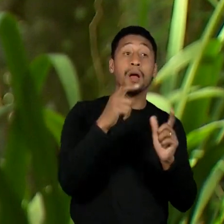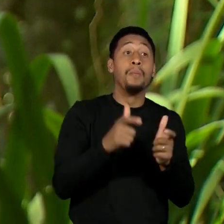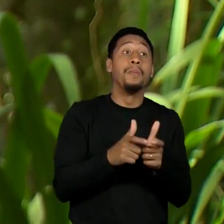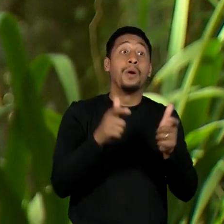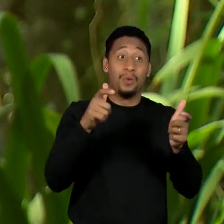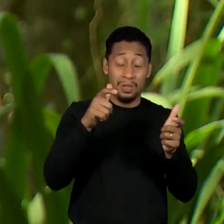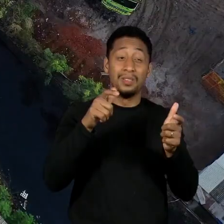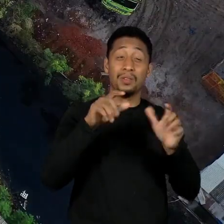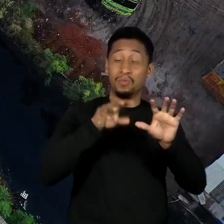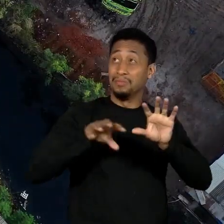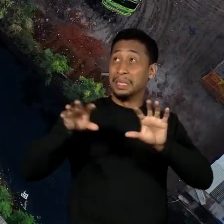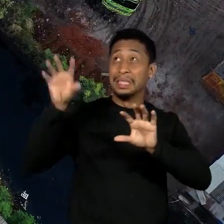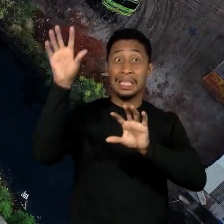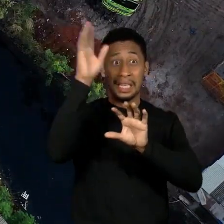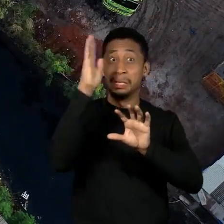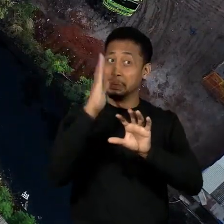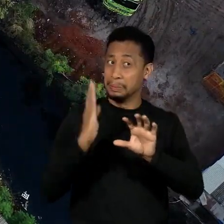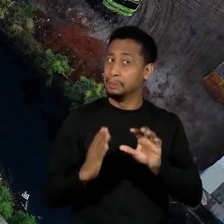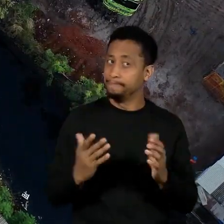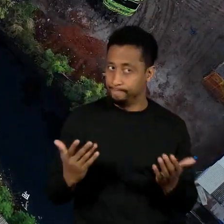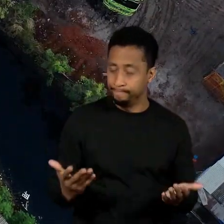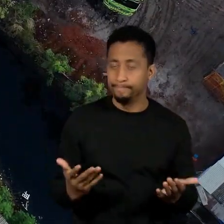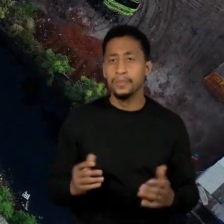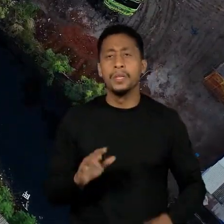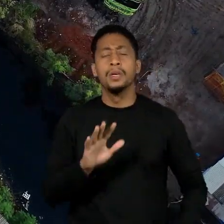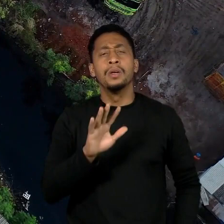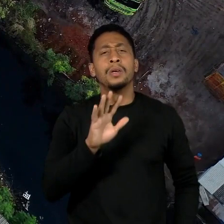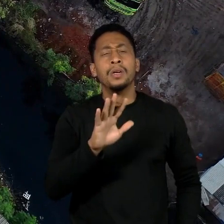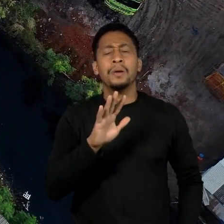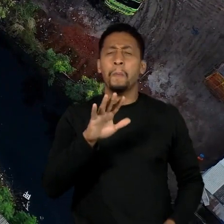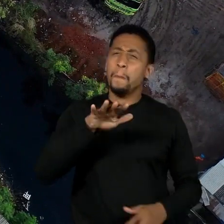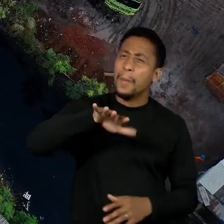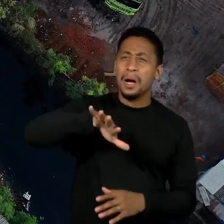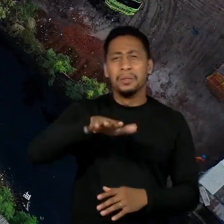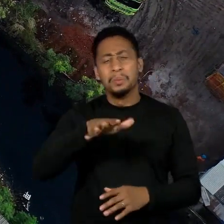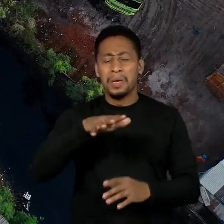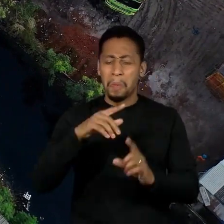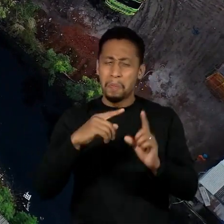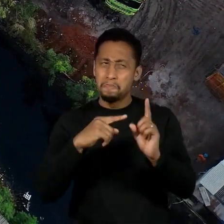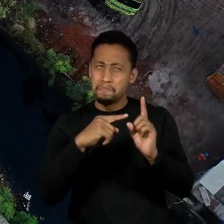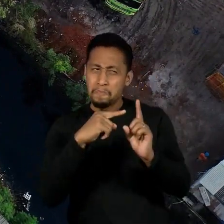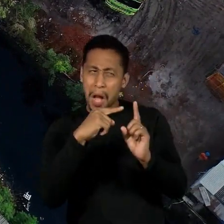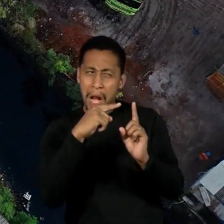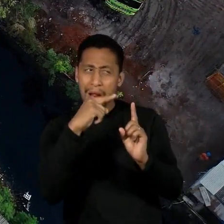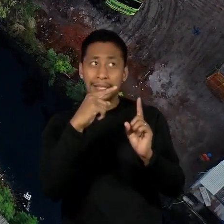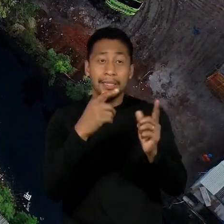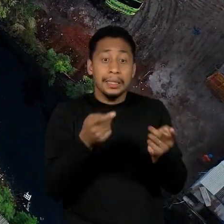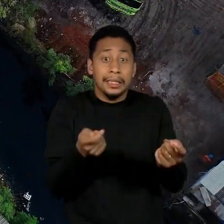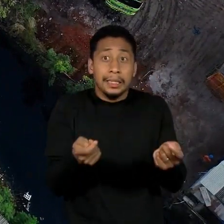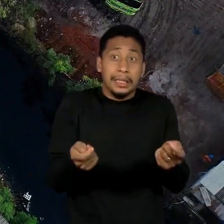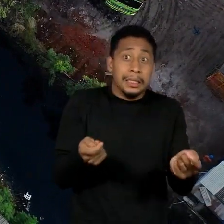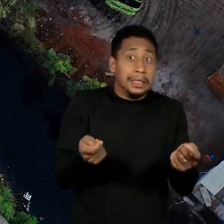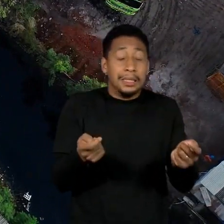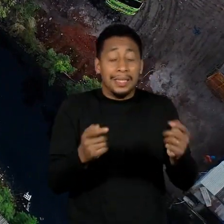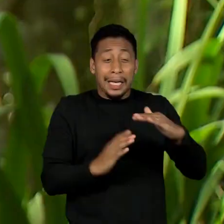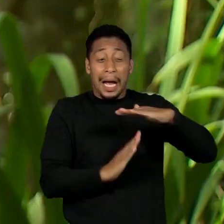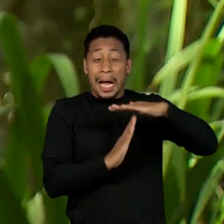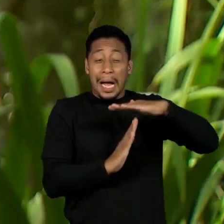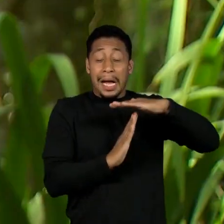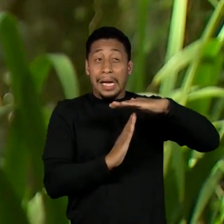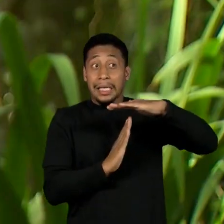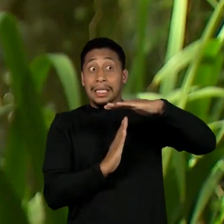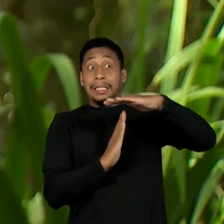regiões brasileiras. Então, nós já chegamos próximas do limiar que a gente não deveria ultrapassar